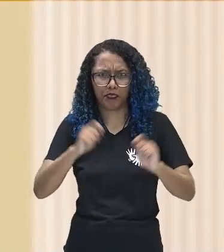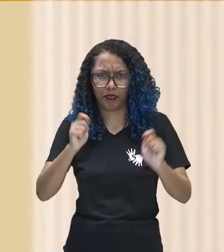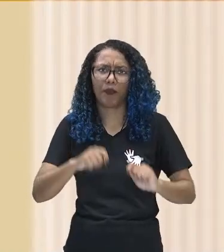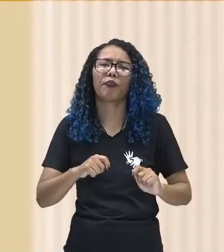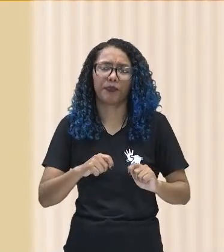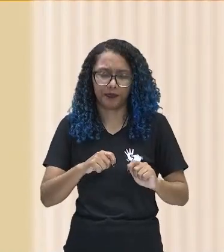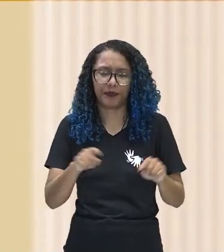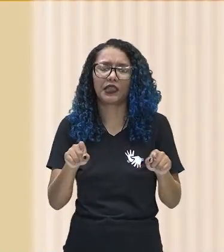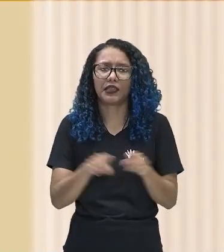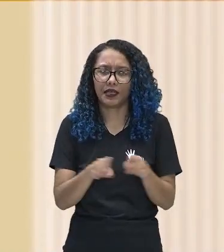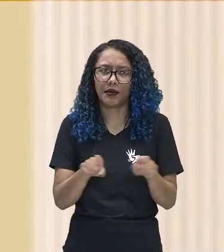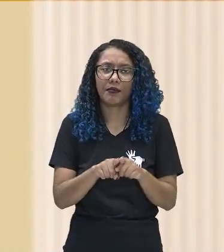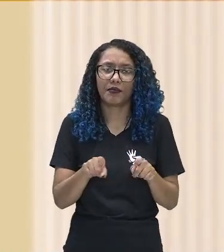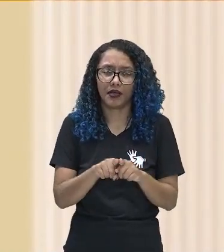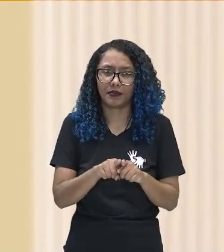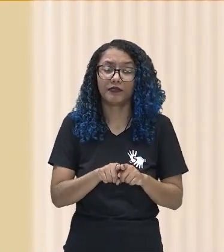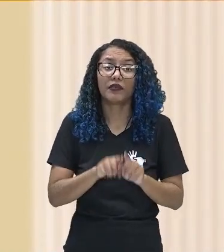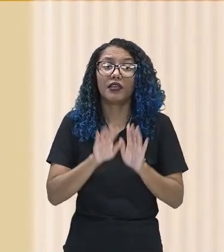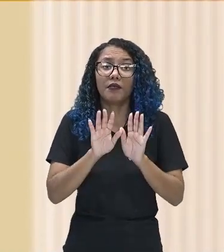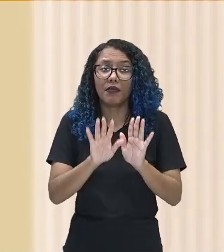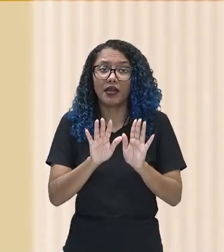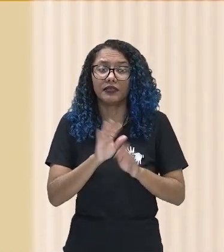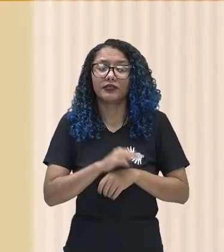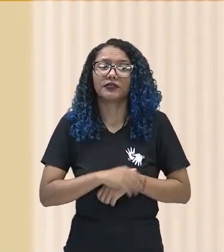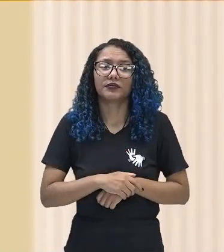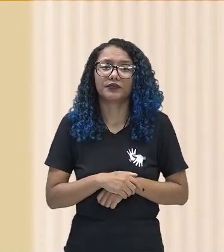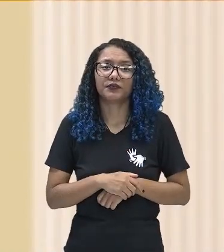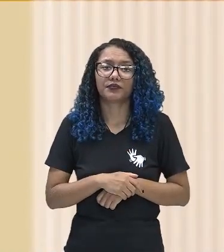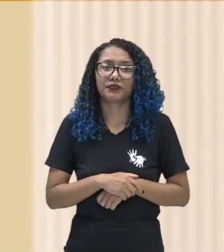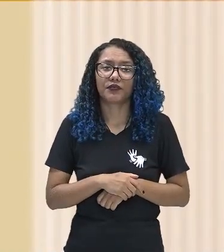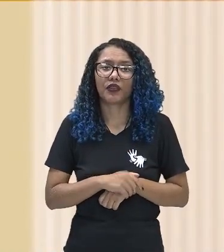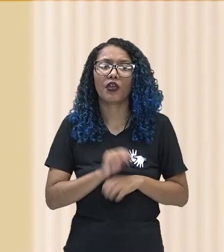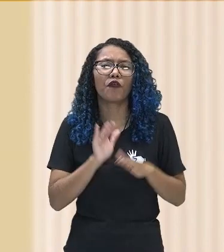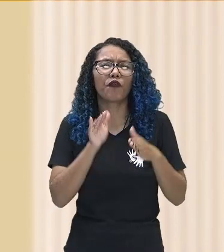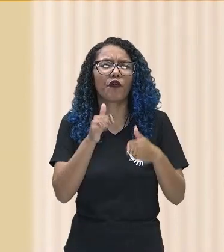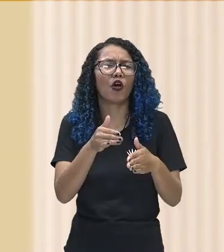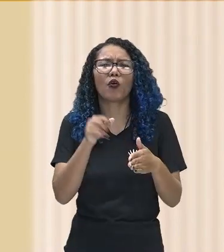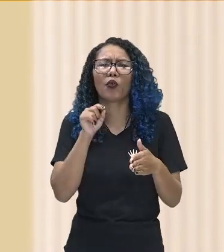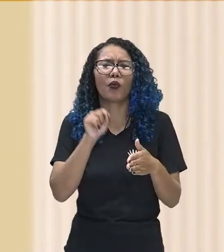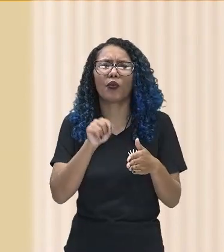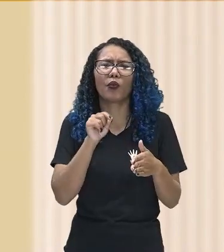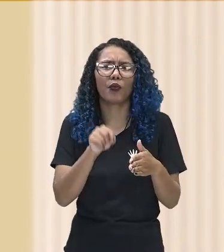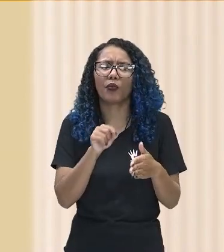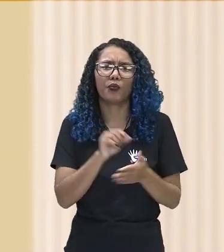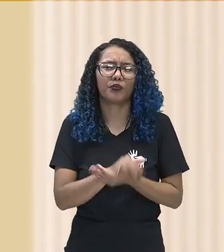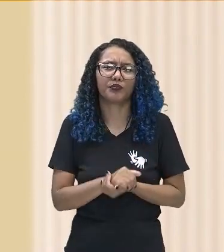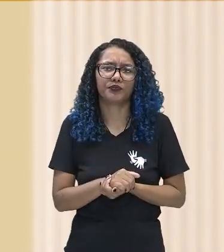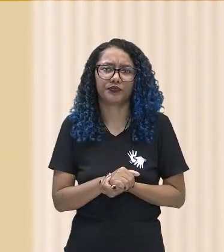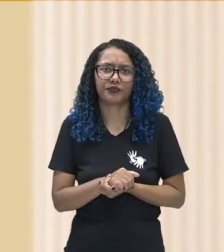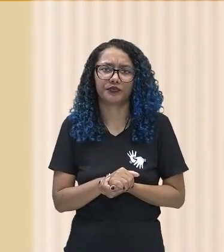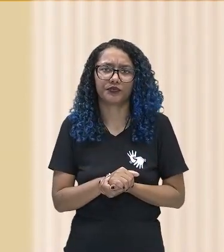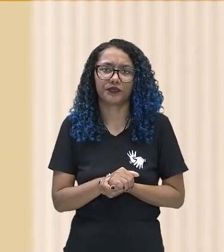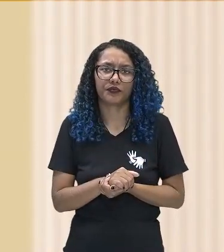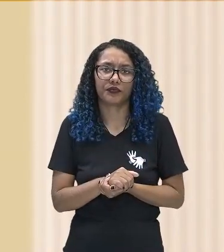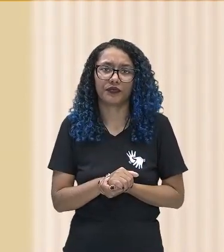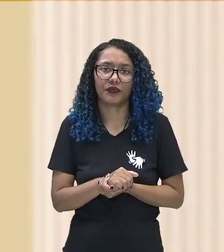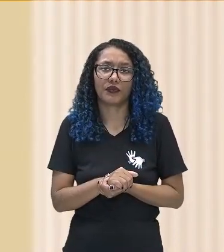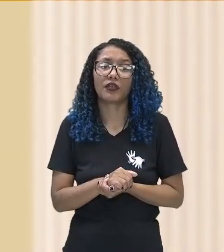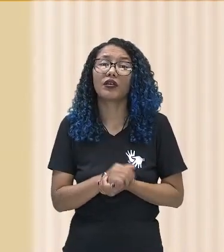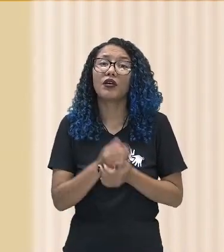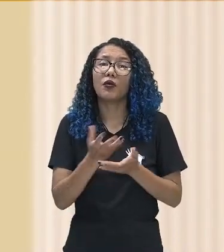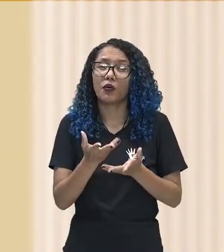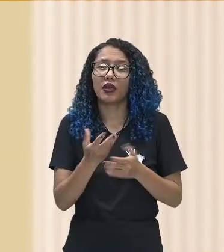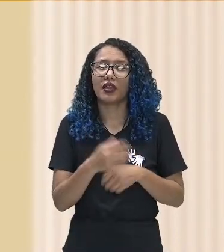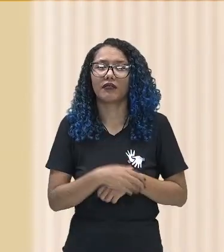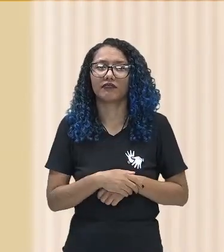mudar, mas a ideia, que esse propósito, ele nasça ali, comece a aparecer